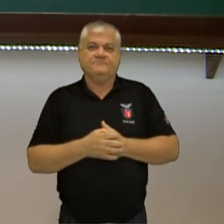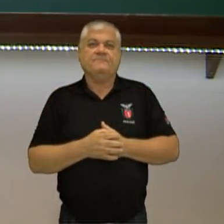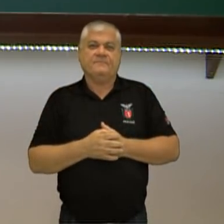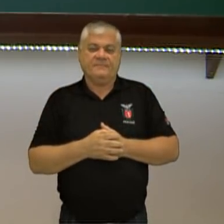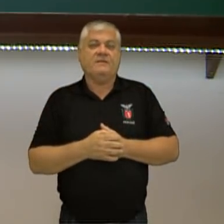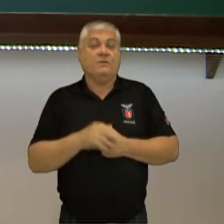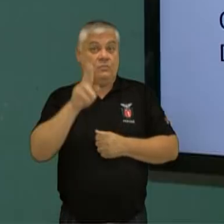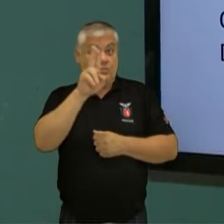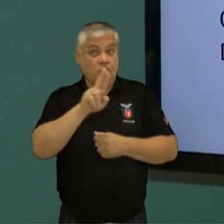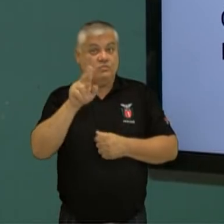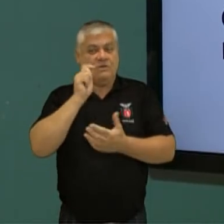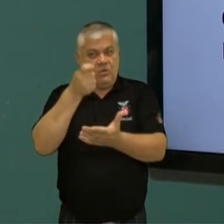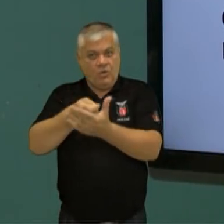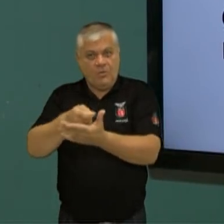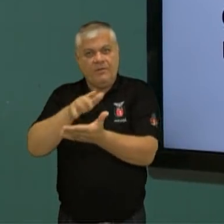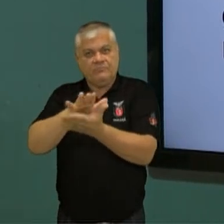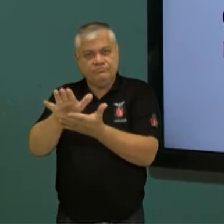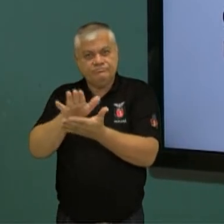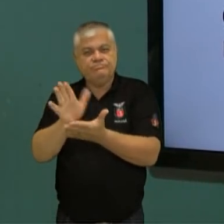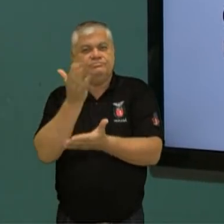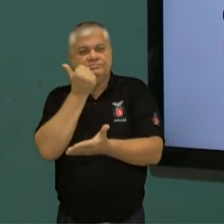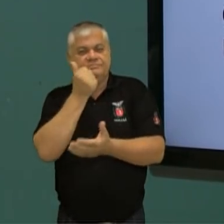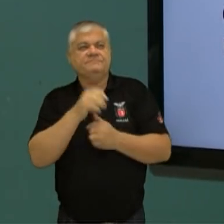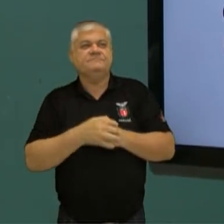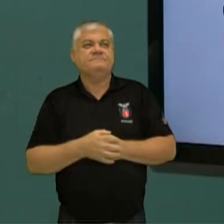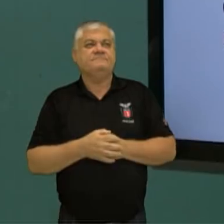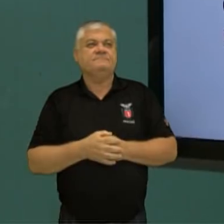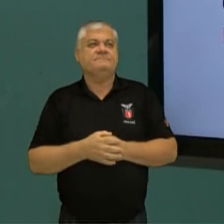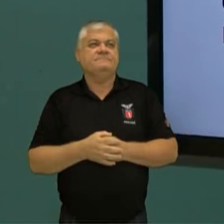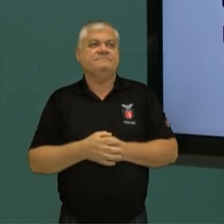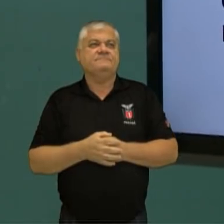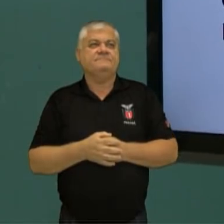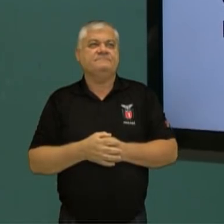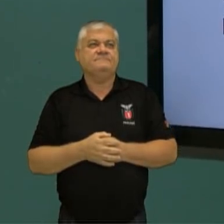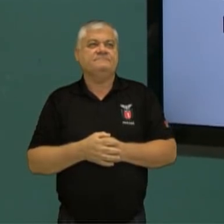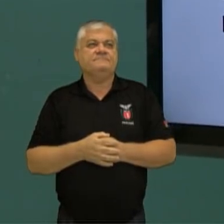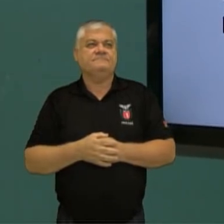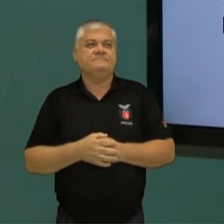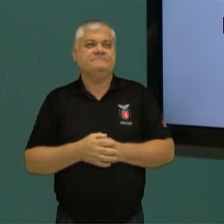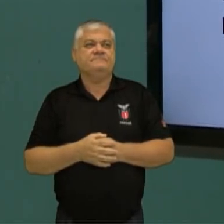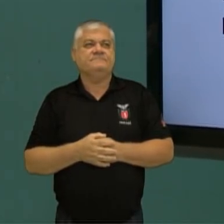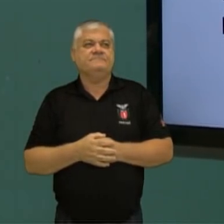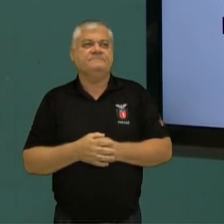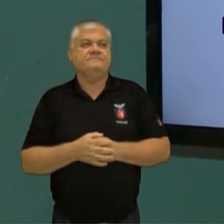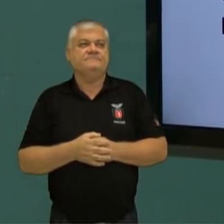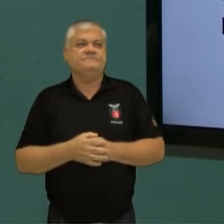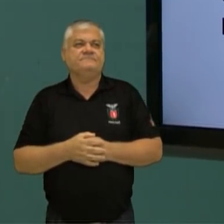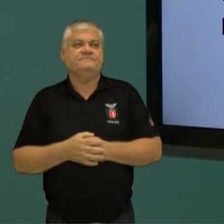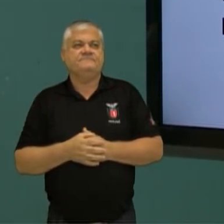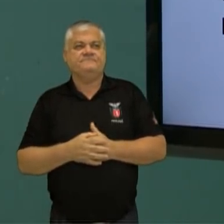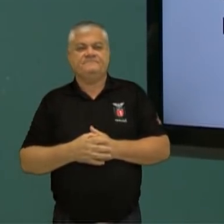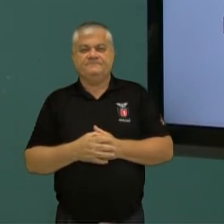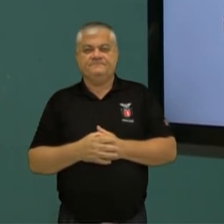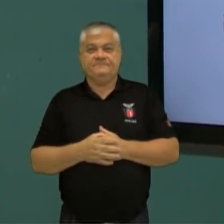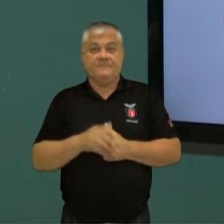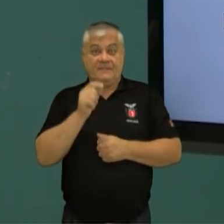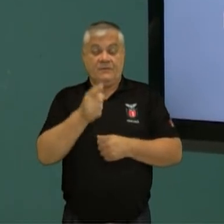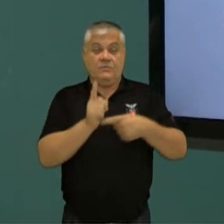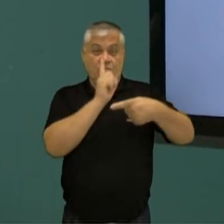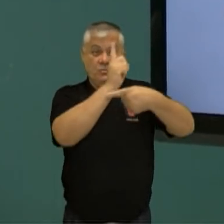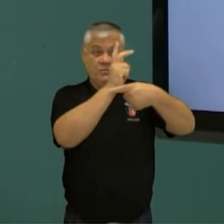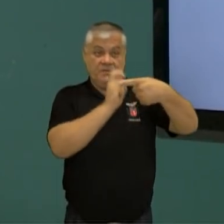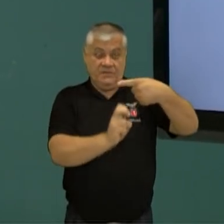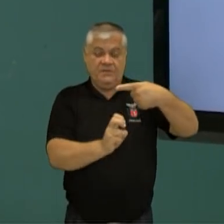é usado para alimentação, tá? Então, deixa eu tirar esse dedo aqui, ó, e colocar uma flechinha. Então, 1/5 do